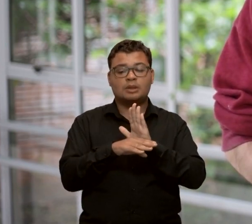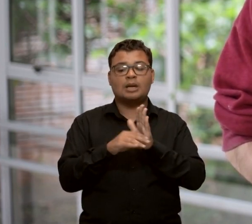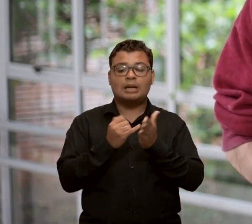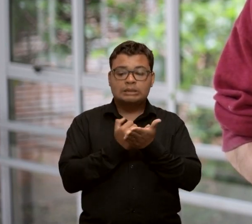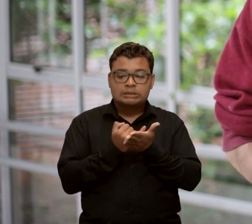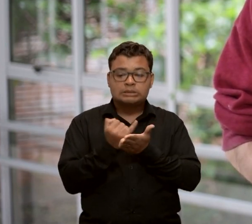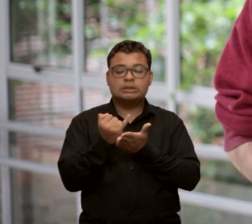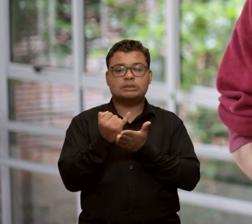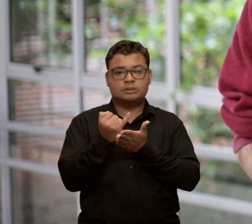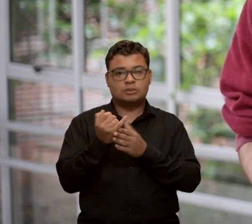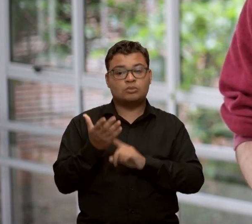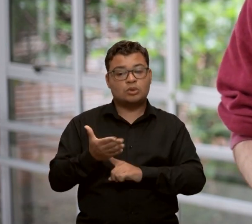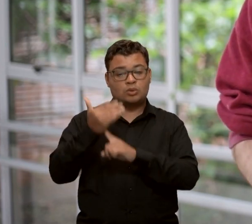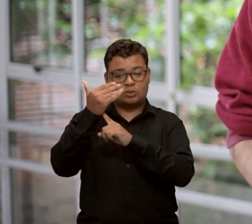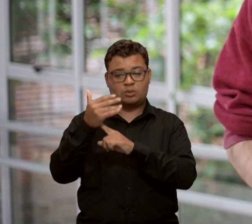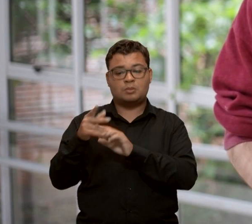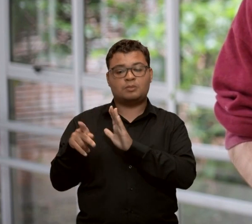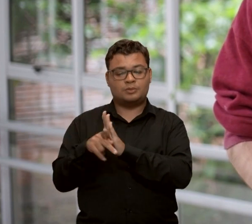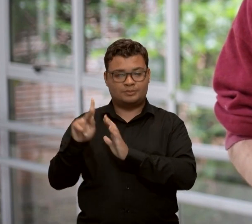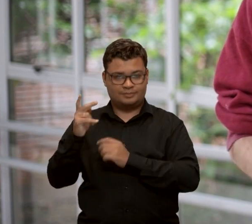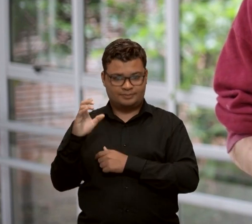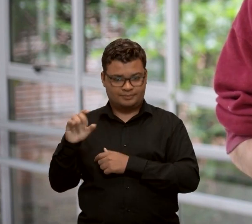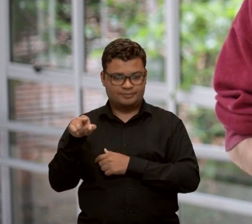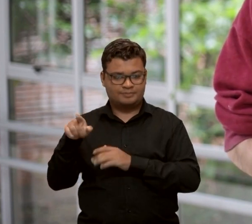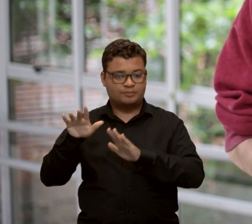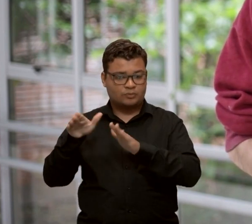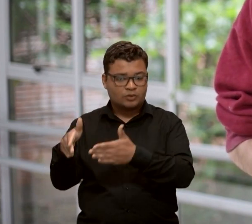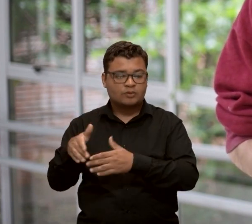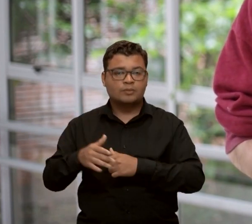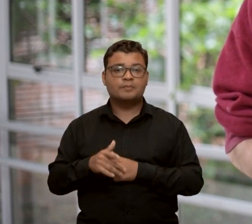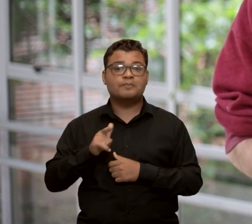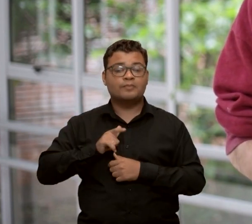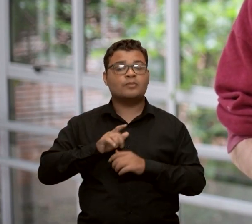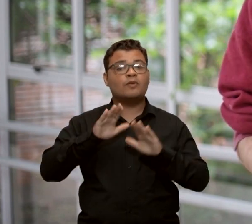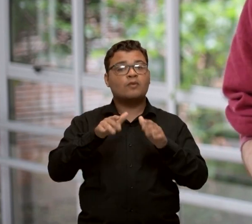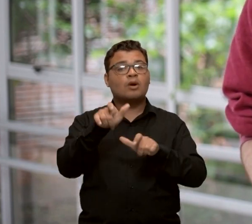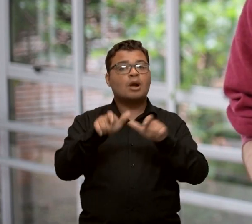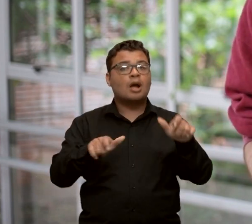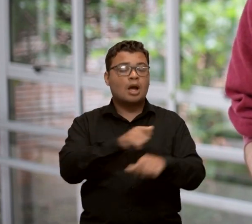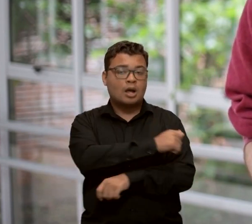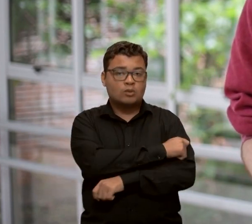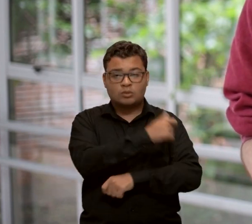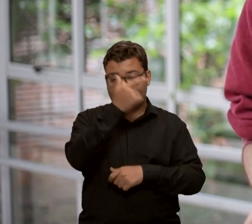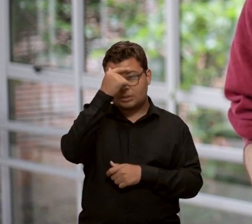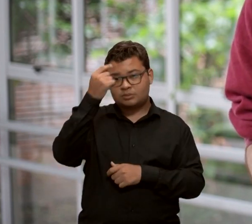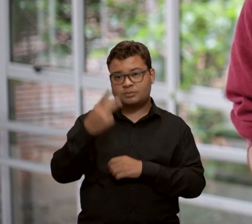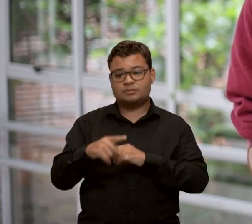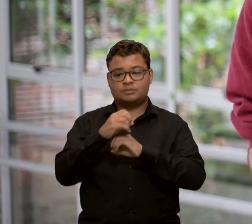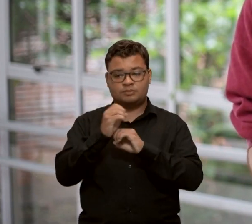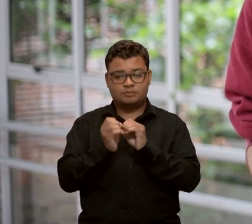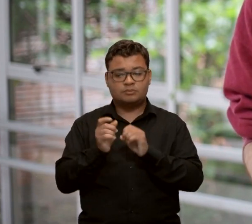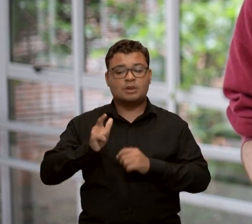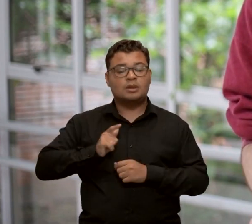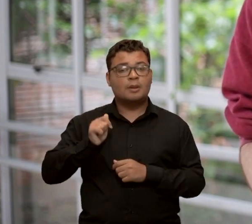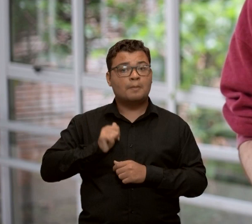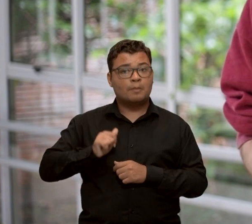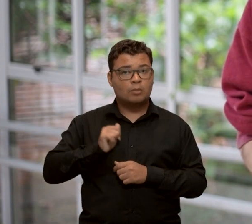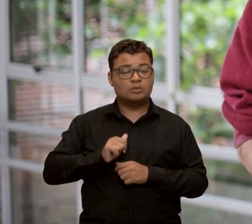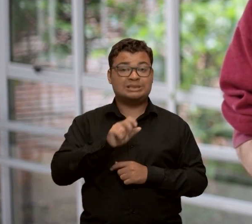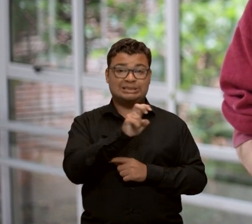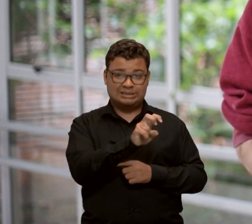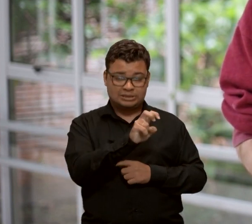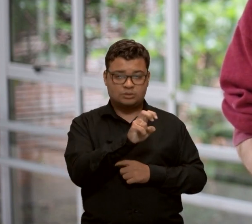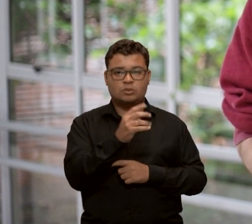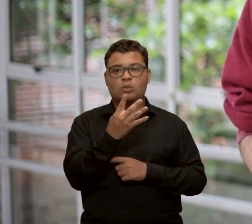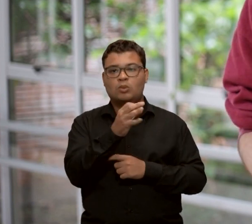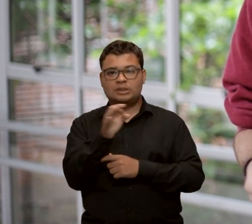EBSER. O edital é voltado para os alunos de graduação da UFG e vai oferecer 5 bolsas de R$ 400 mensais por um período de